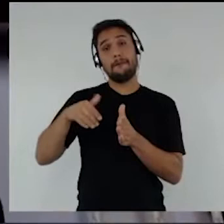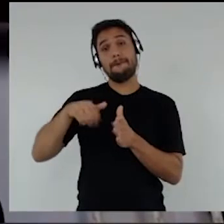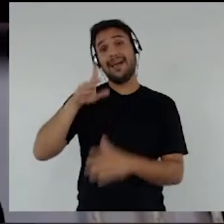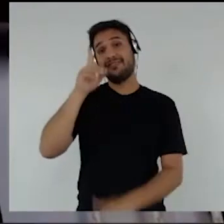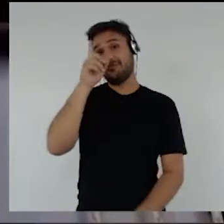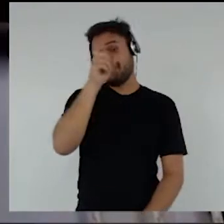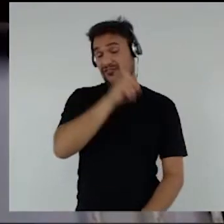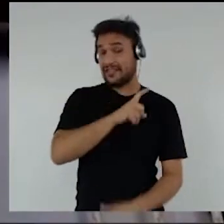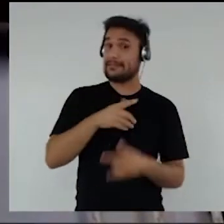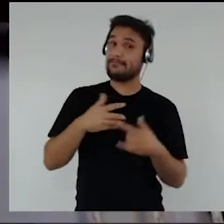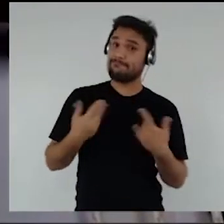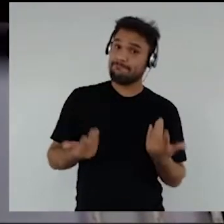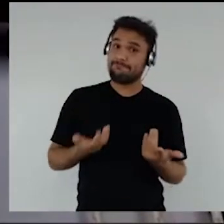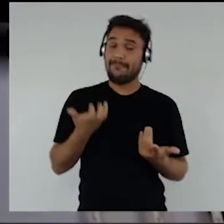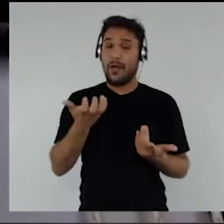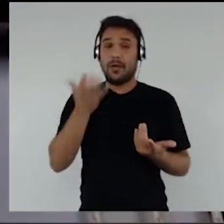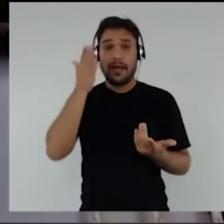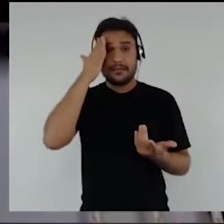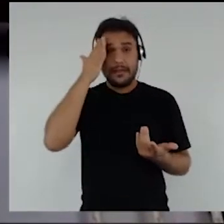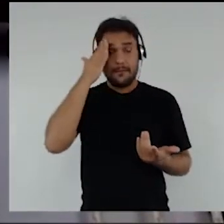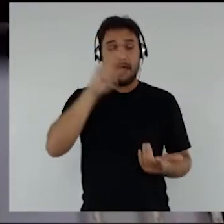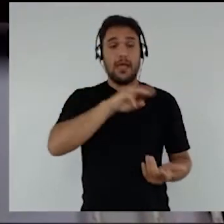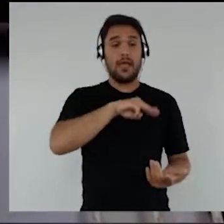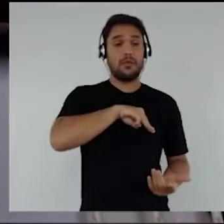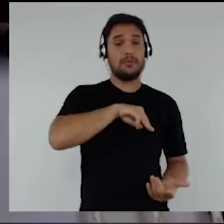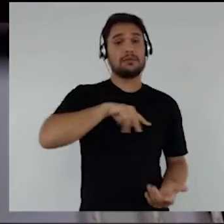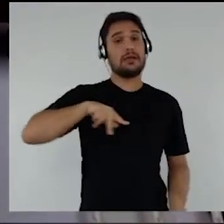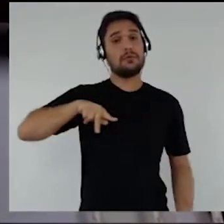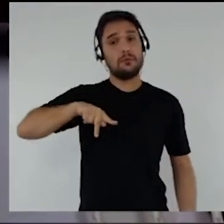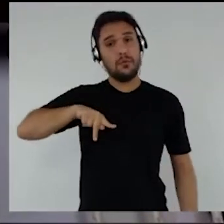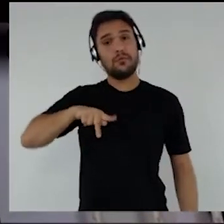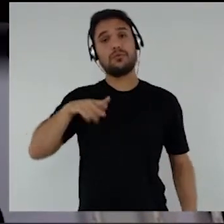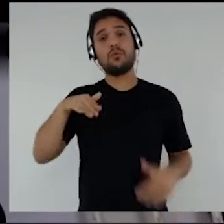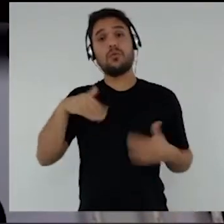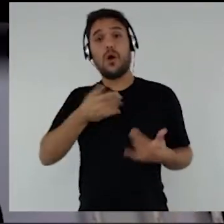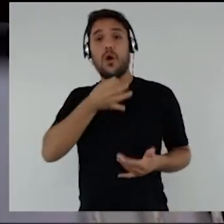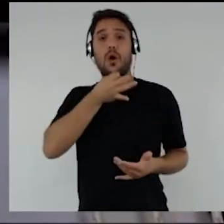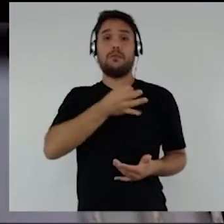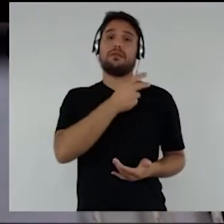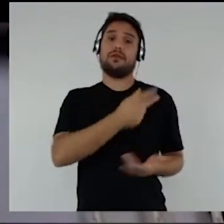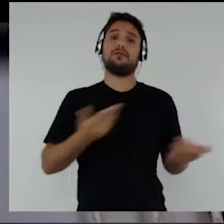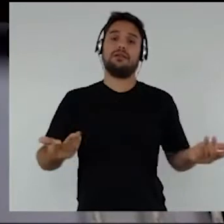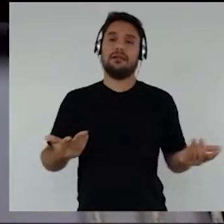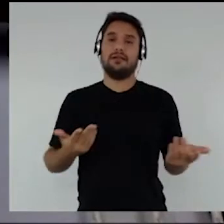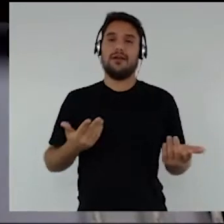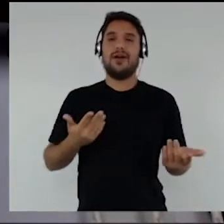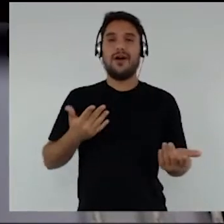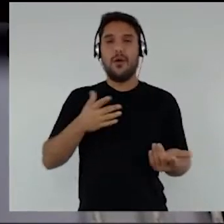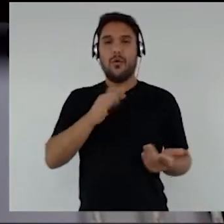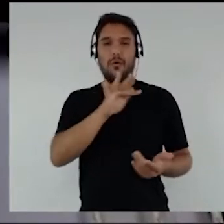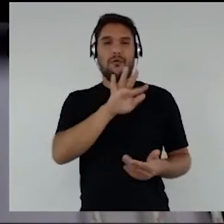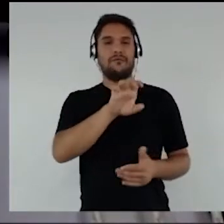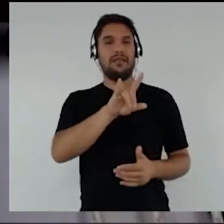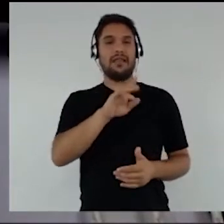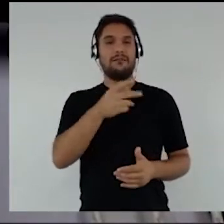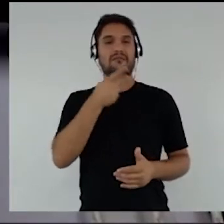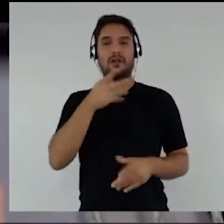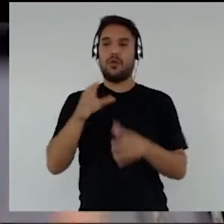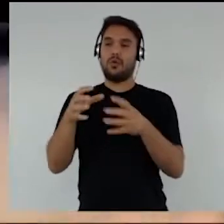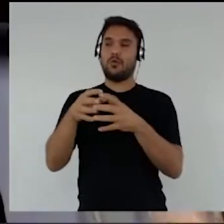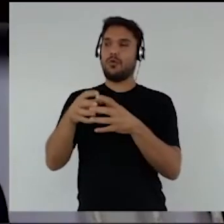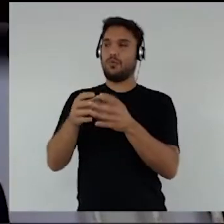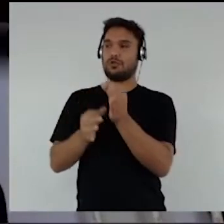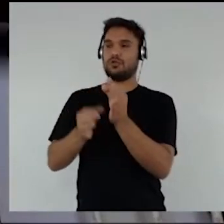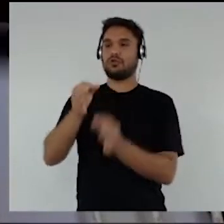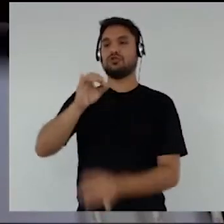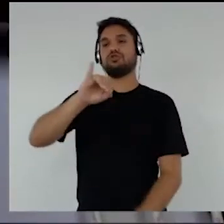complicada? E aí vou querer ouvir aí do Ministério Público, né? Qual é a opinião? Você suscitou, né, Felipe, a questão do júri virtual,